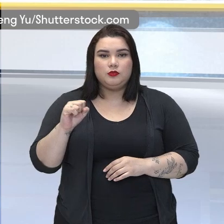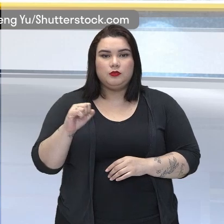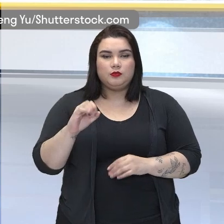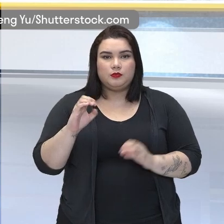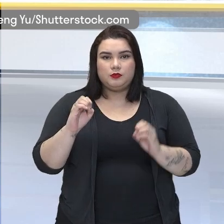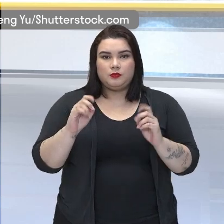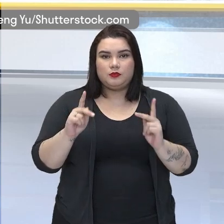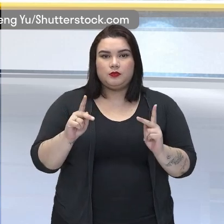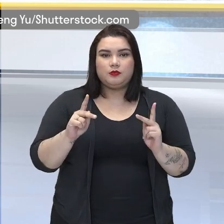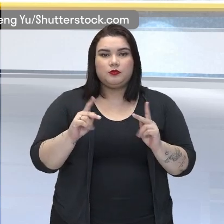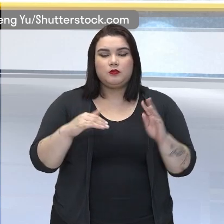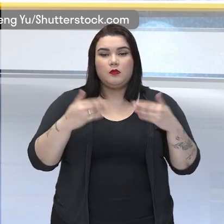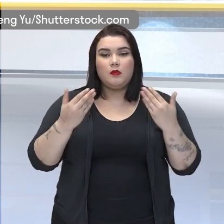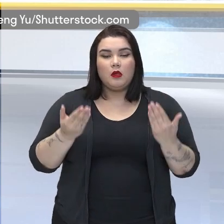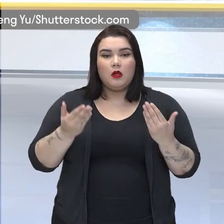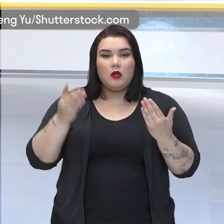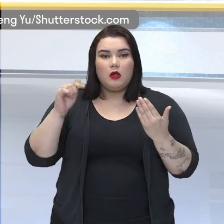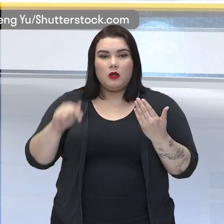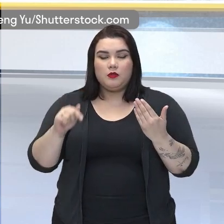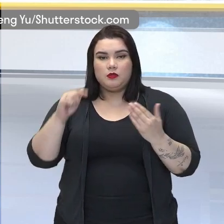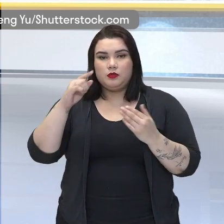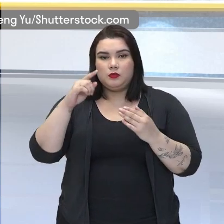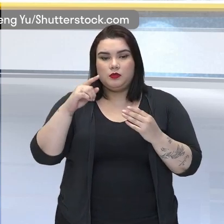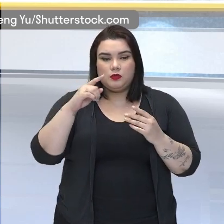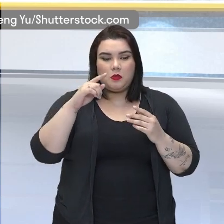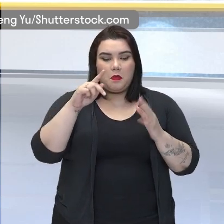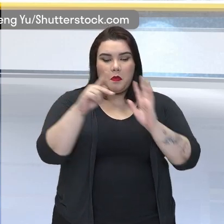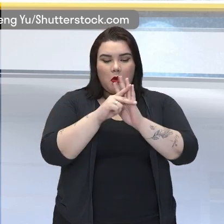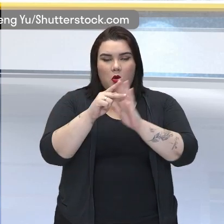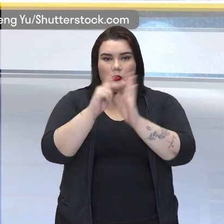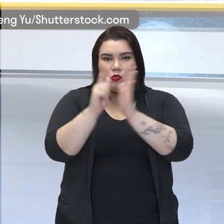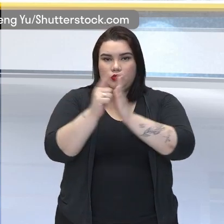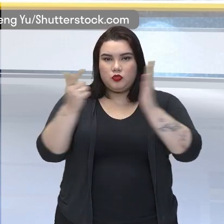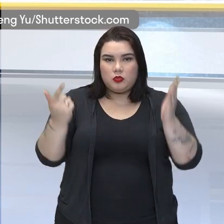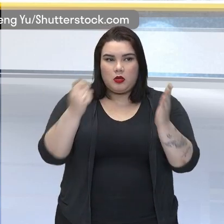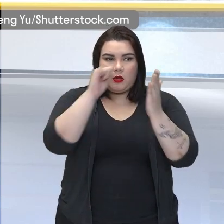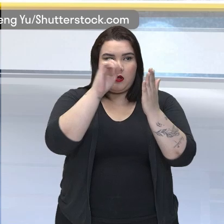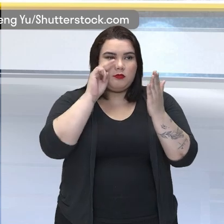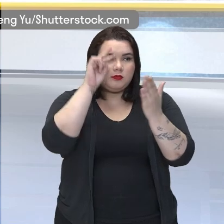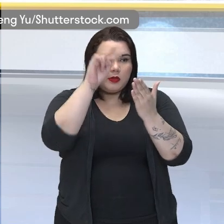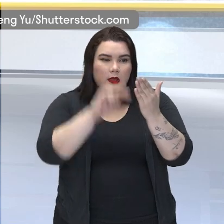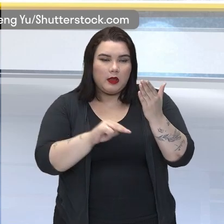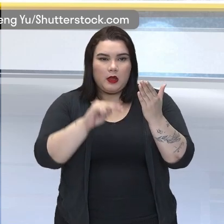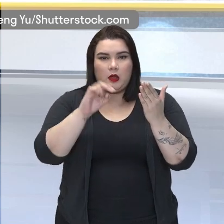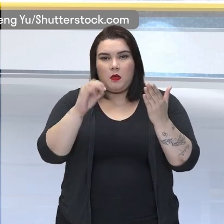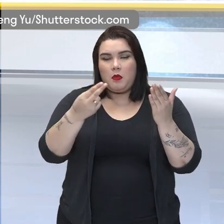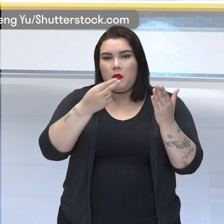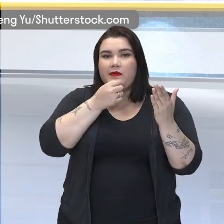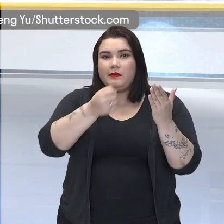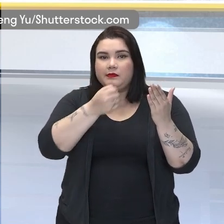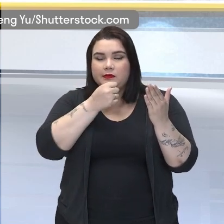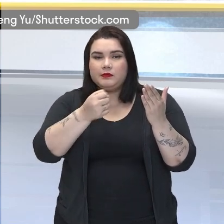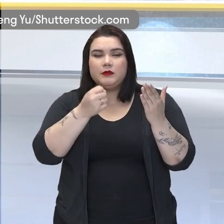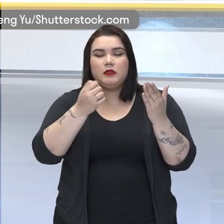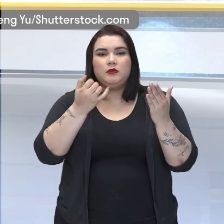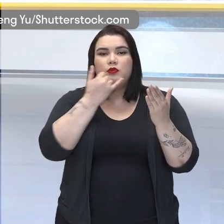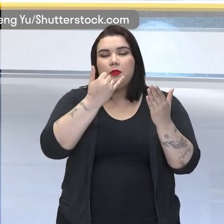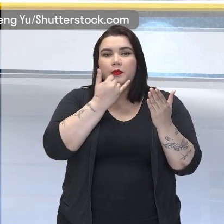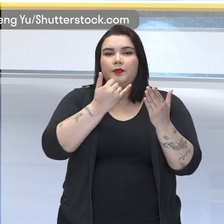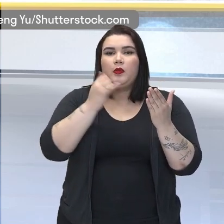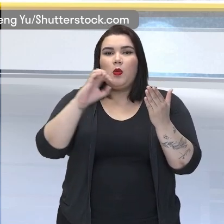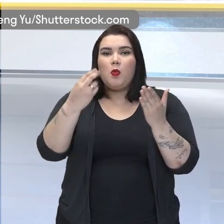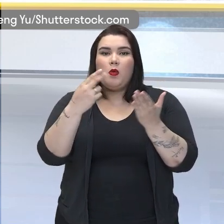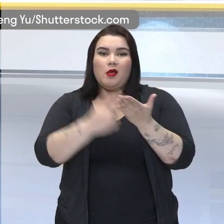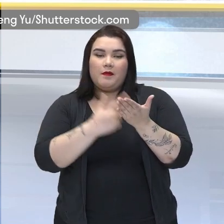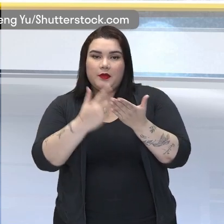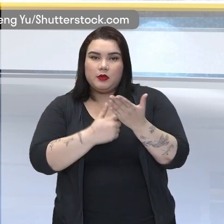ok? Então, neste campo, nesta área do jornal, de uma revista, né, dependendo de como for, você coloca ali,